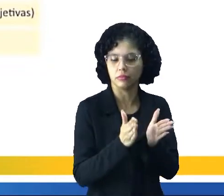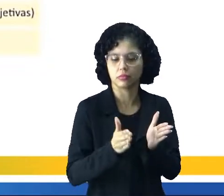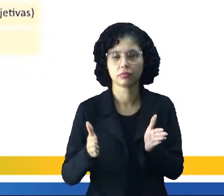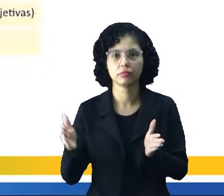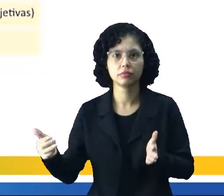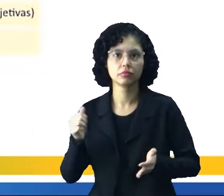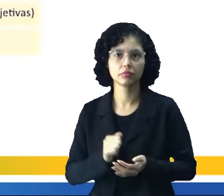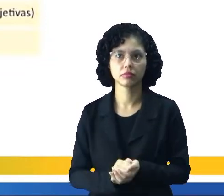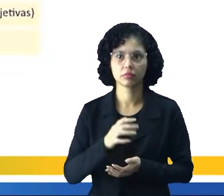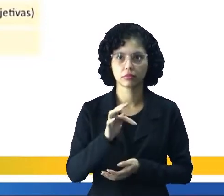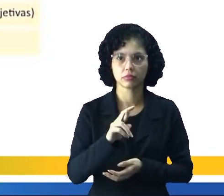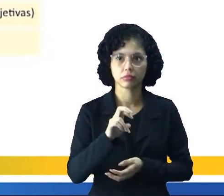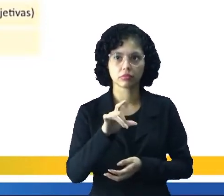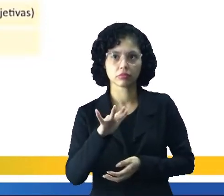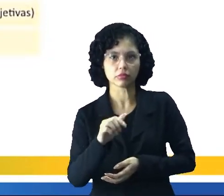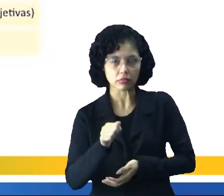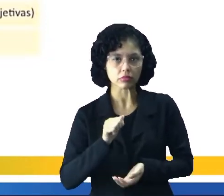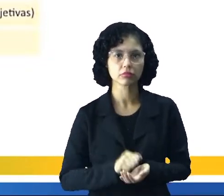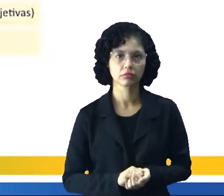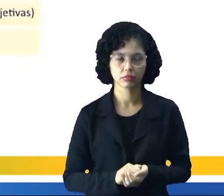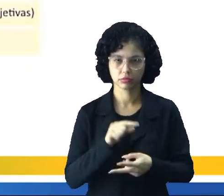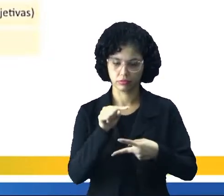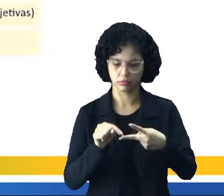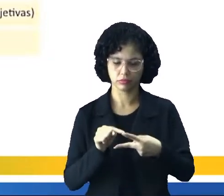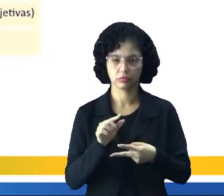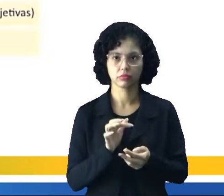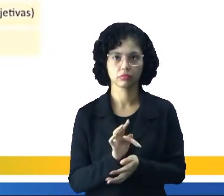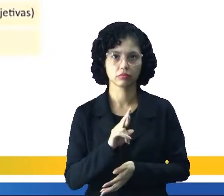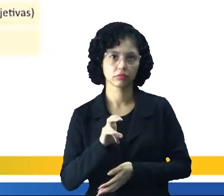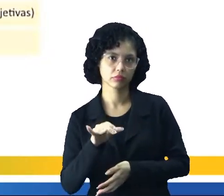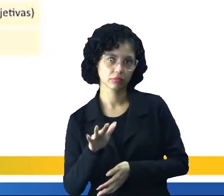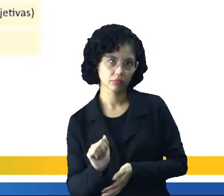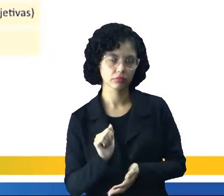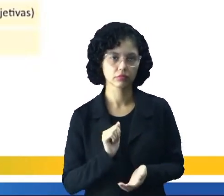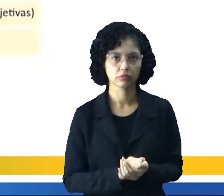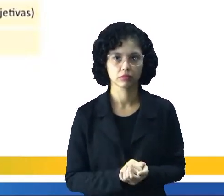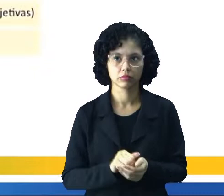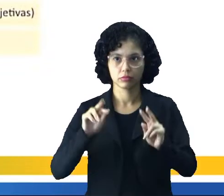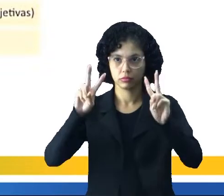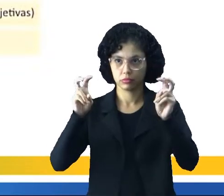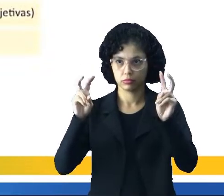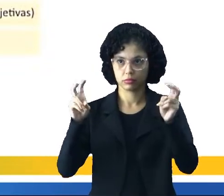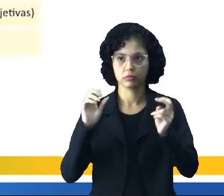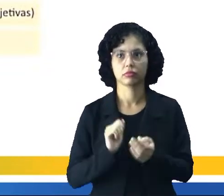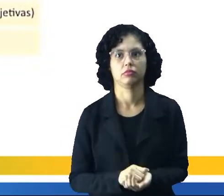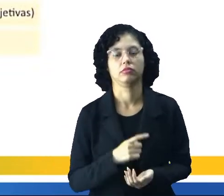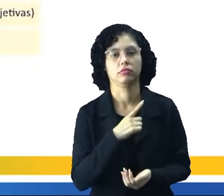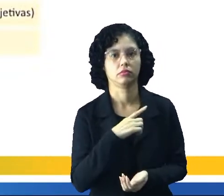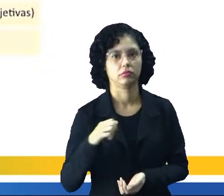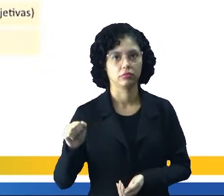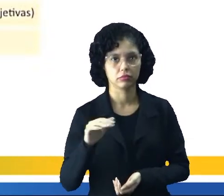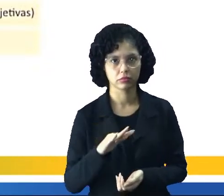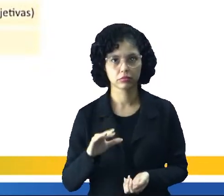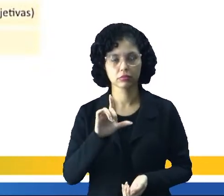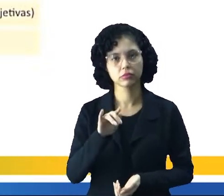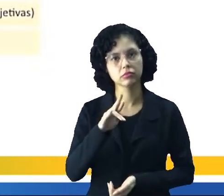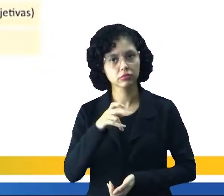Sequenciação frástica também, são duas formas, Manutenção temática, que são termos do mesmo campo